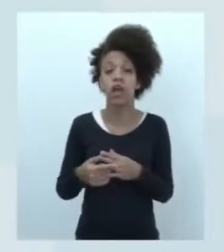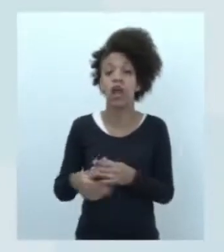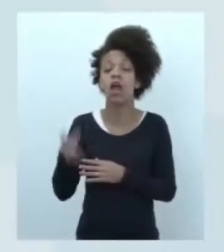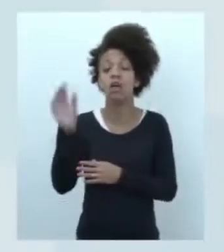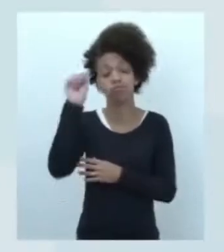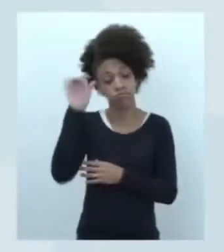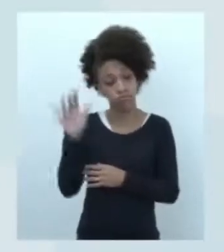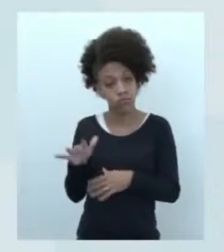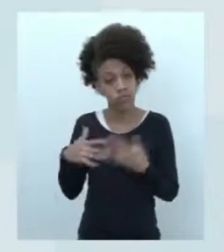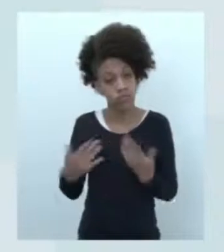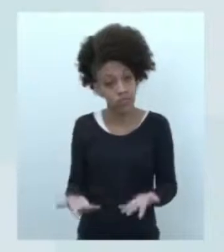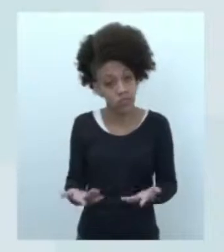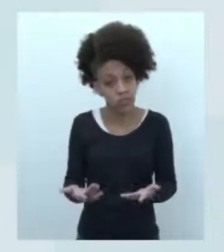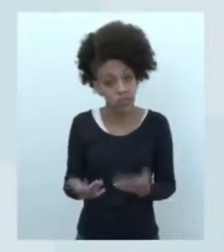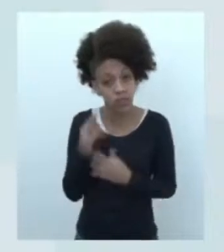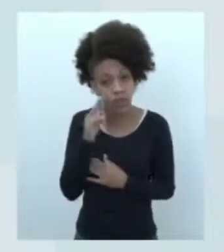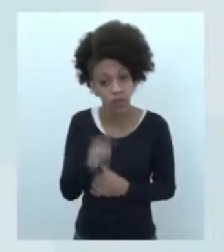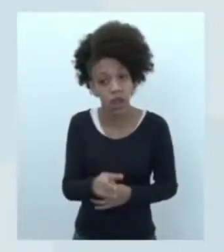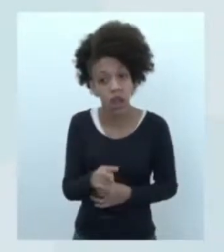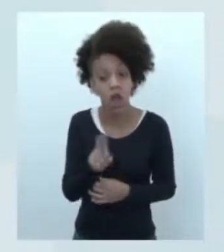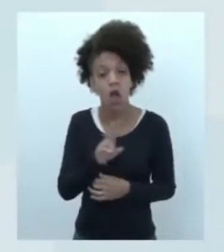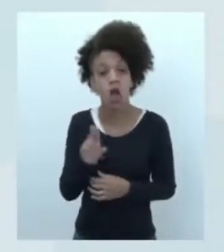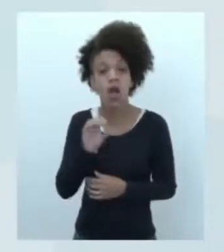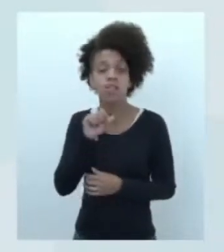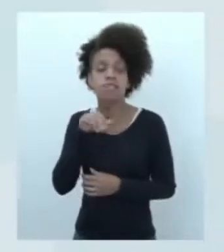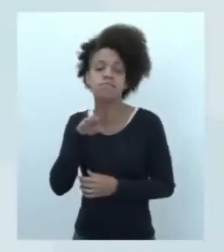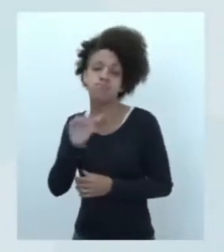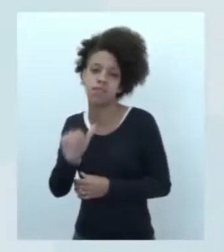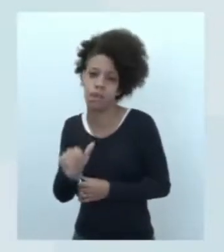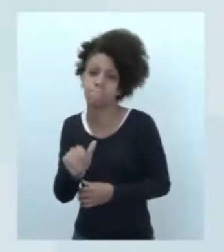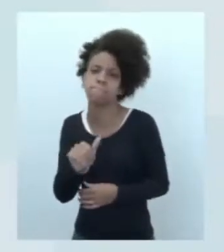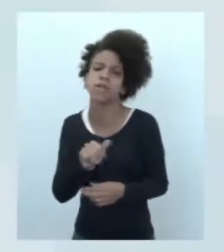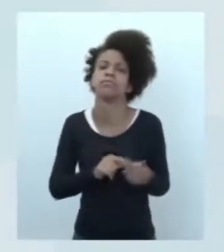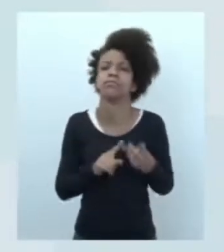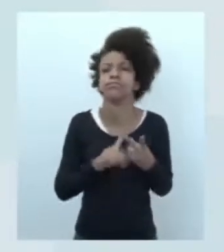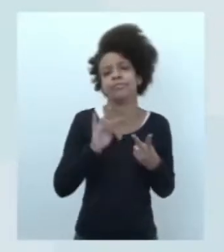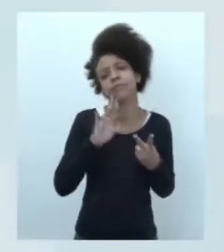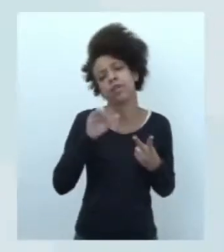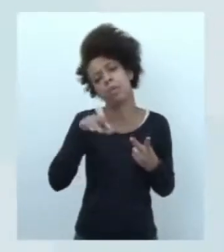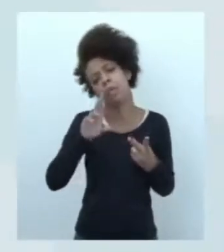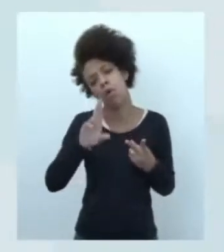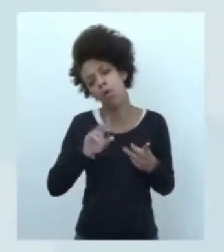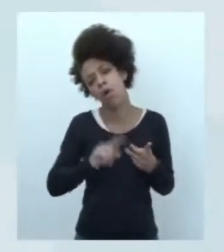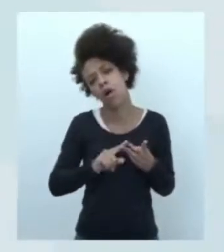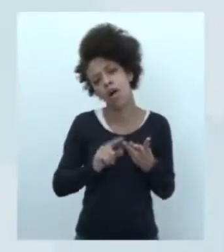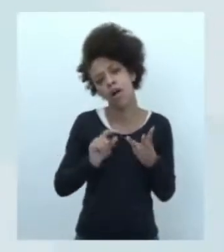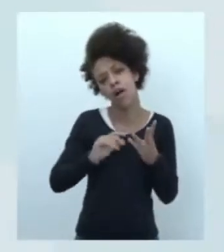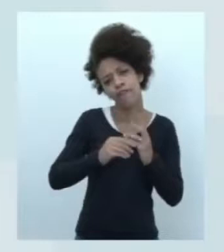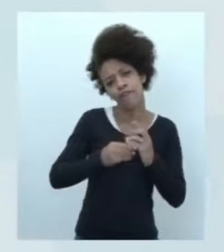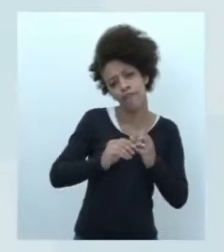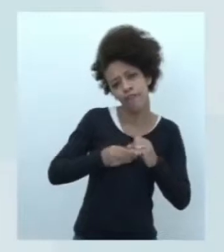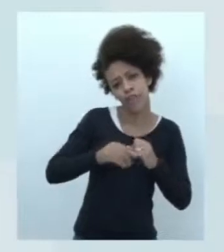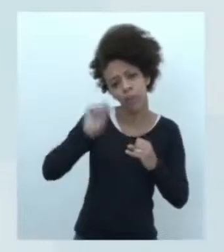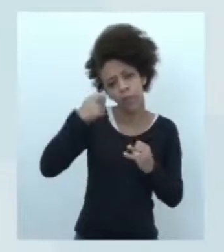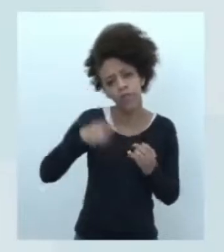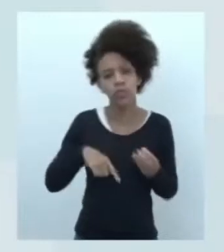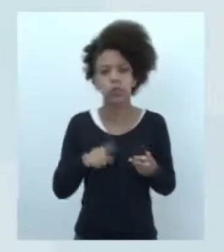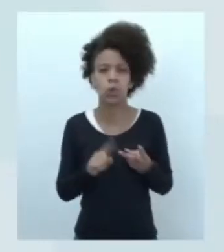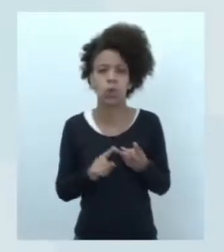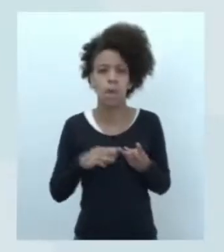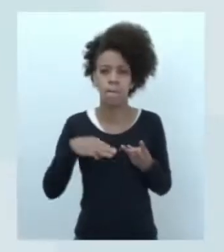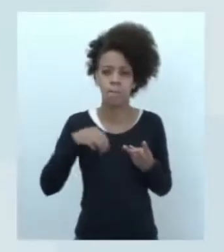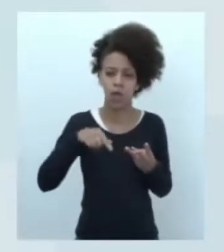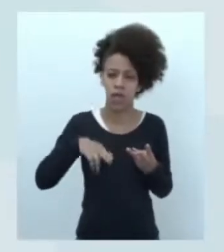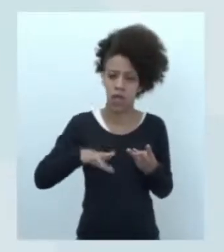Então a gente vê aí que aparece a palavra samba, tambor, feijoada, muqueca,